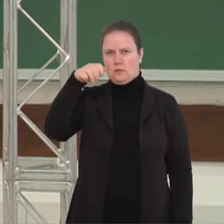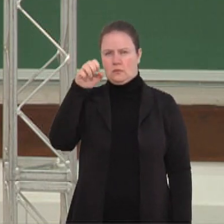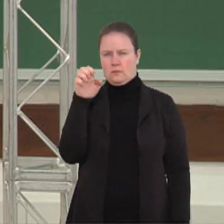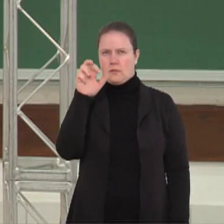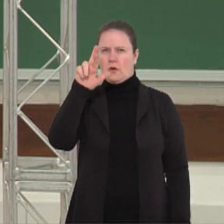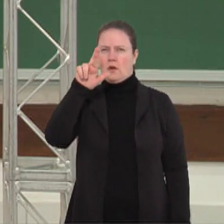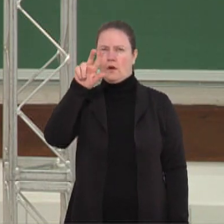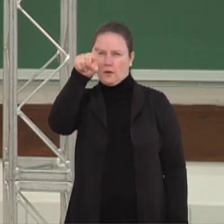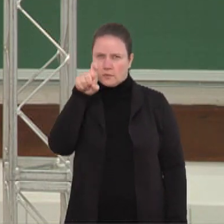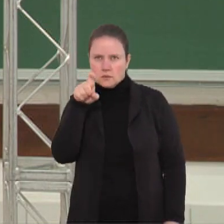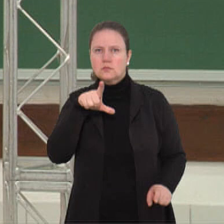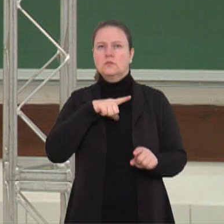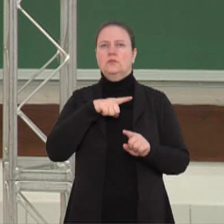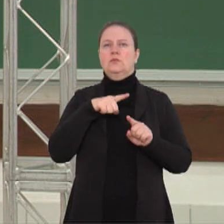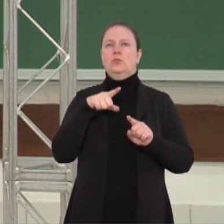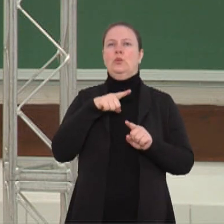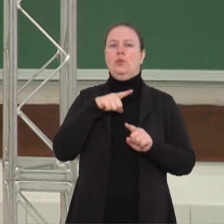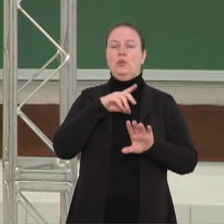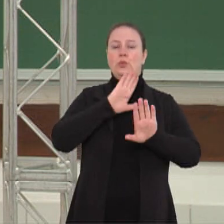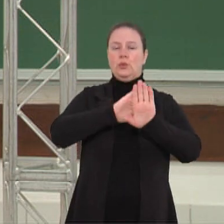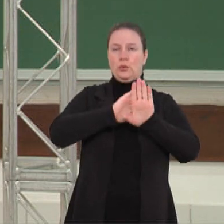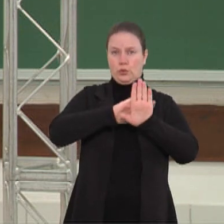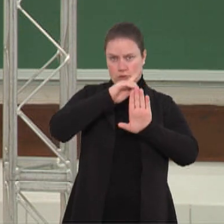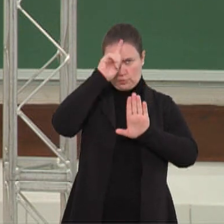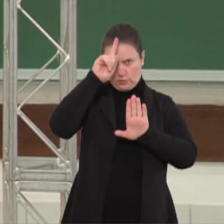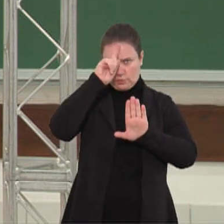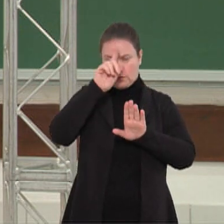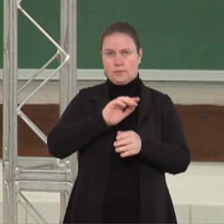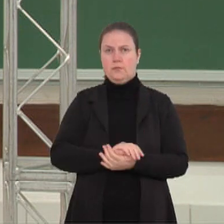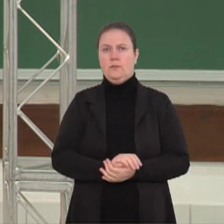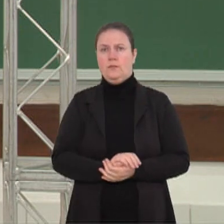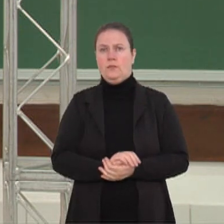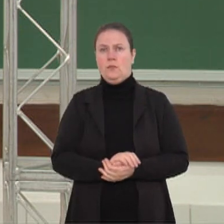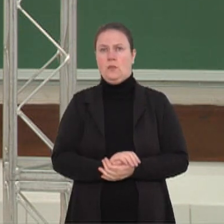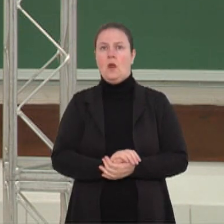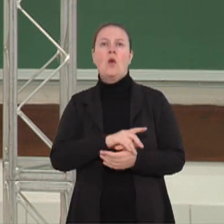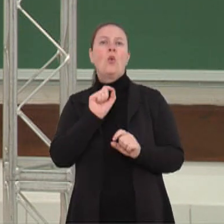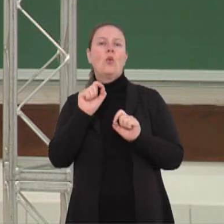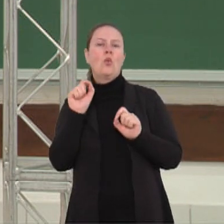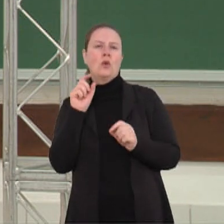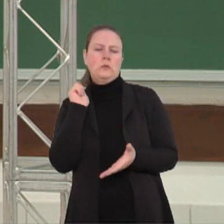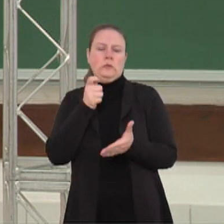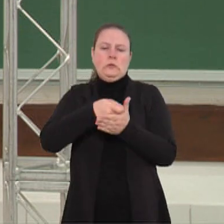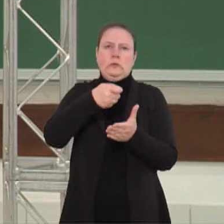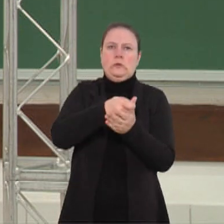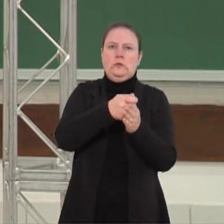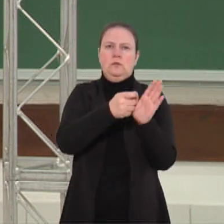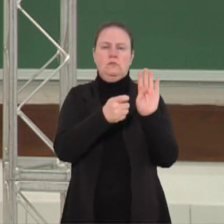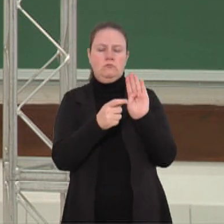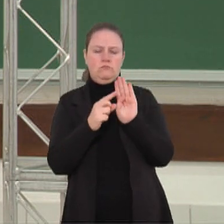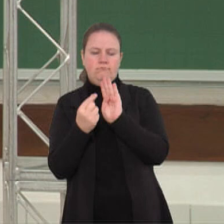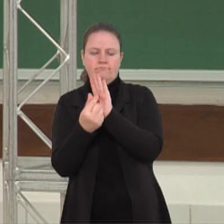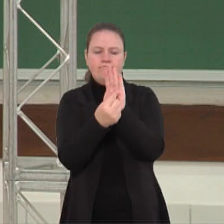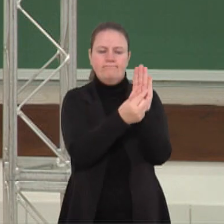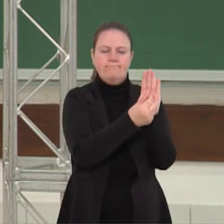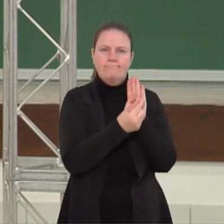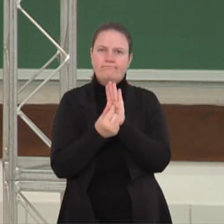que ideologia é algo colocado pela burguesia para conseguir